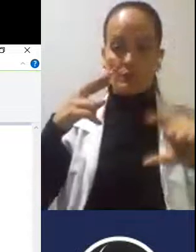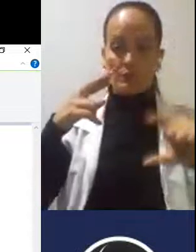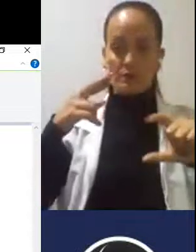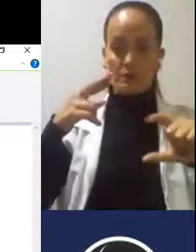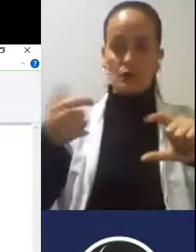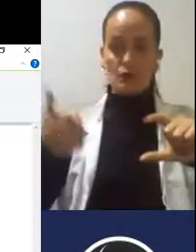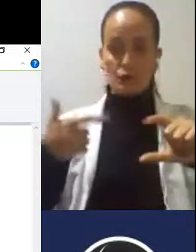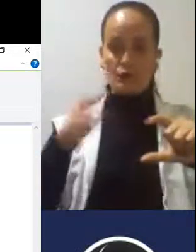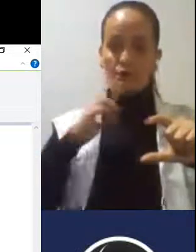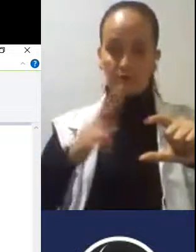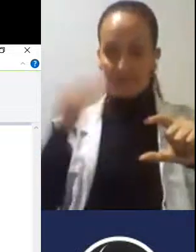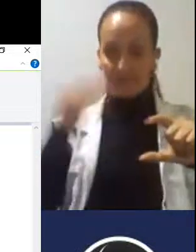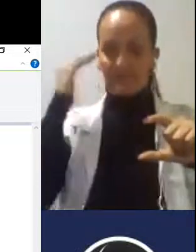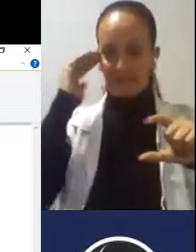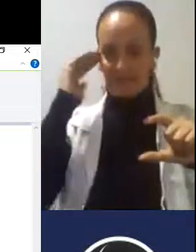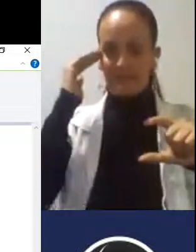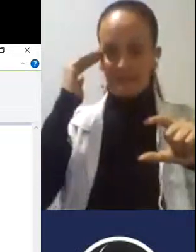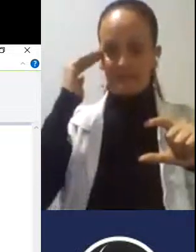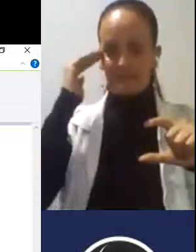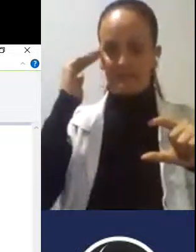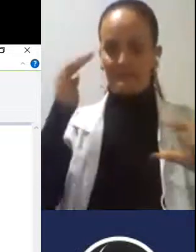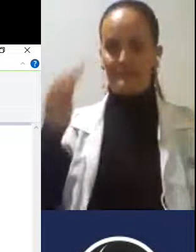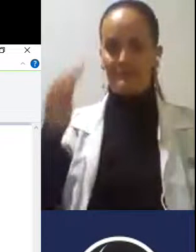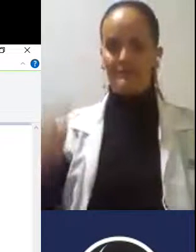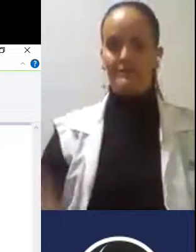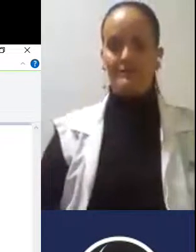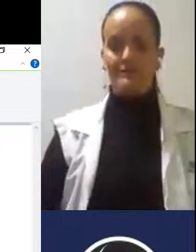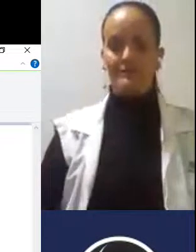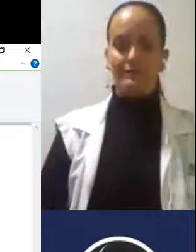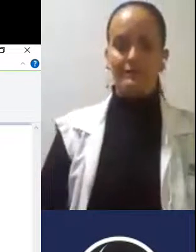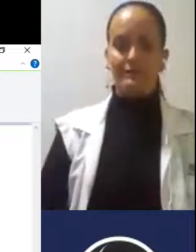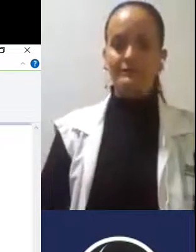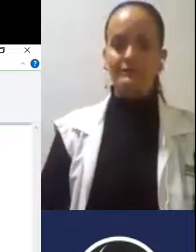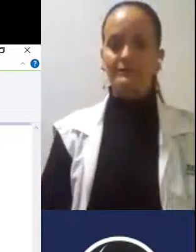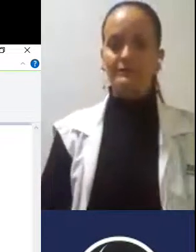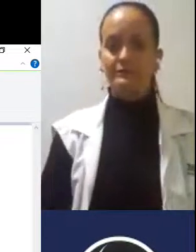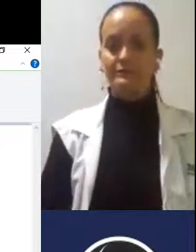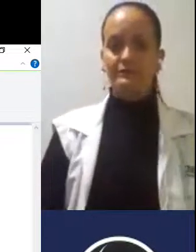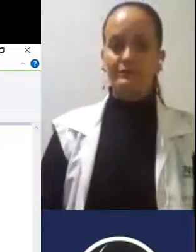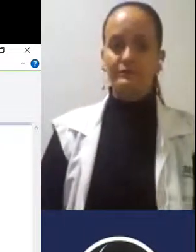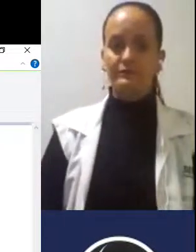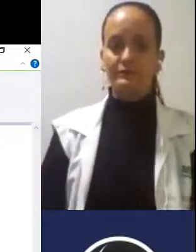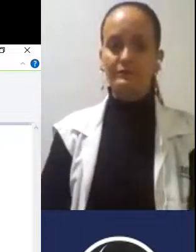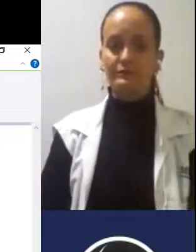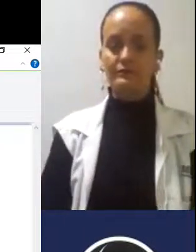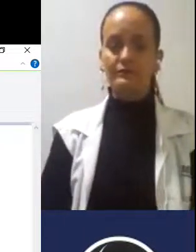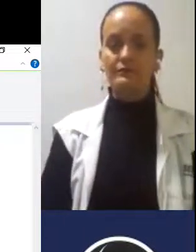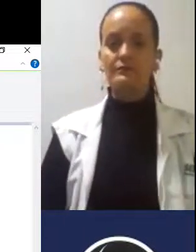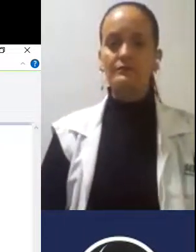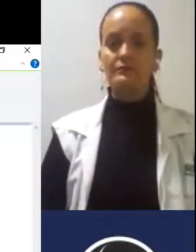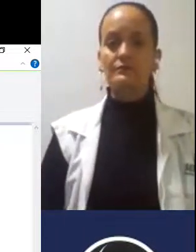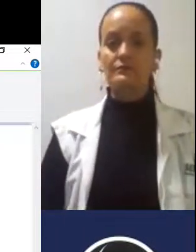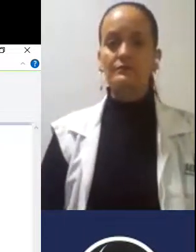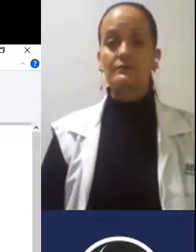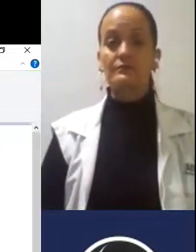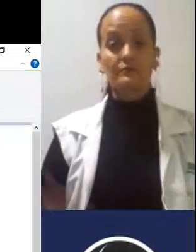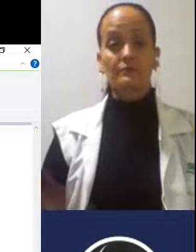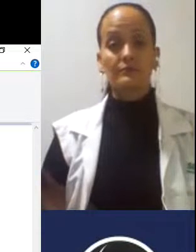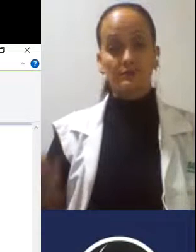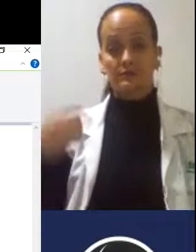R1 paralelo com R2, certo? A gente vai ter esses dois resistores em paralelo, vai ter uma resistência